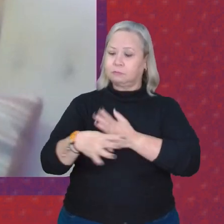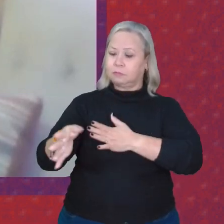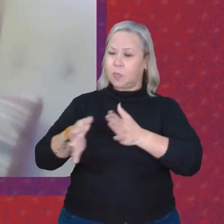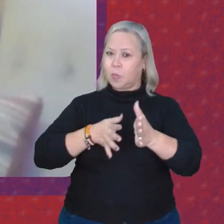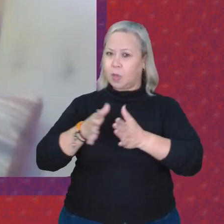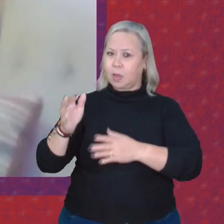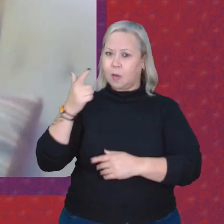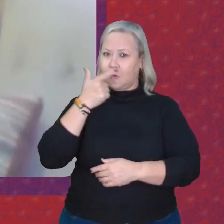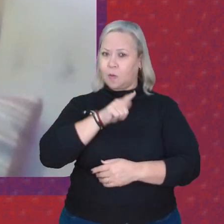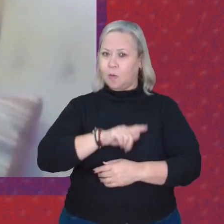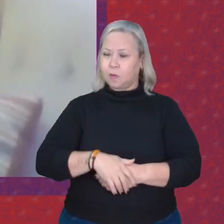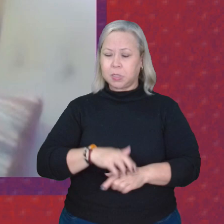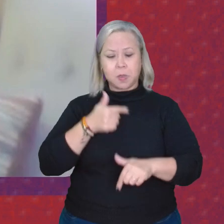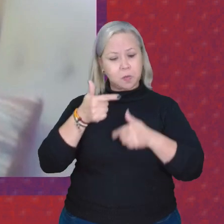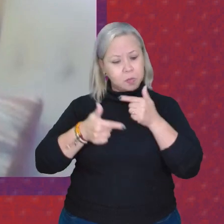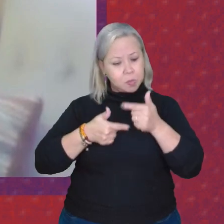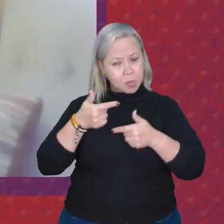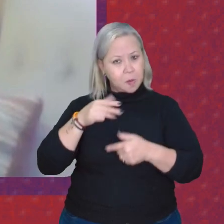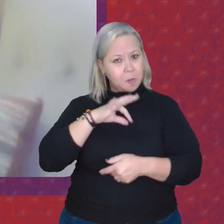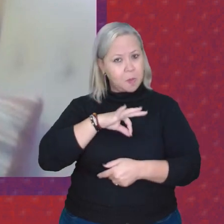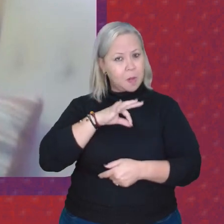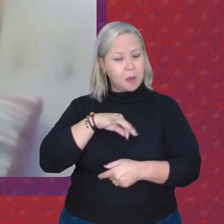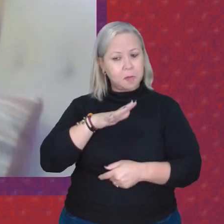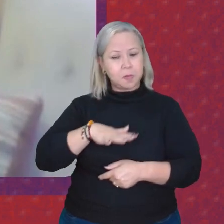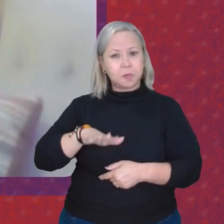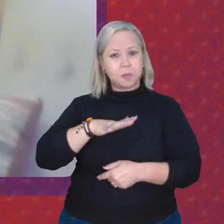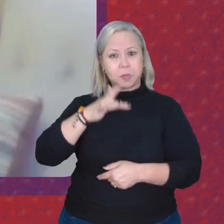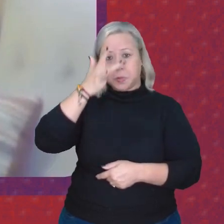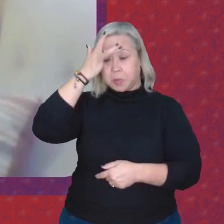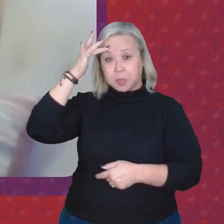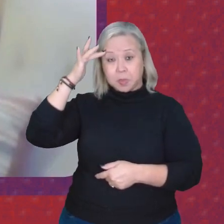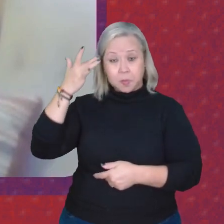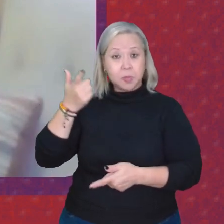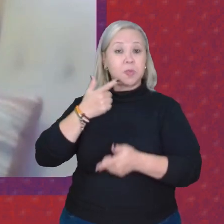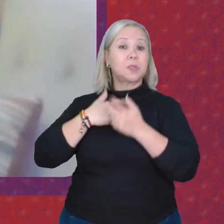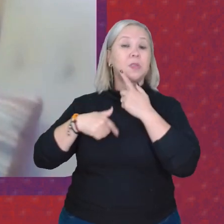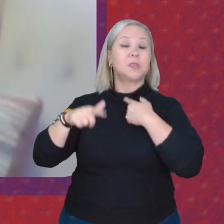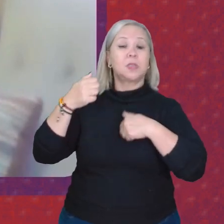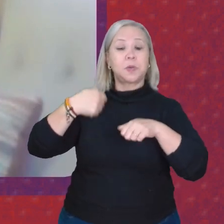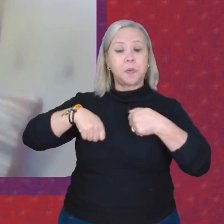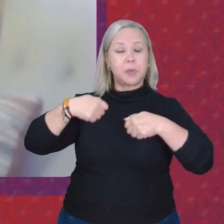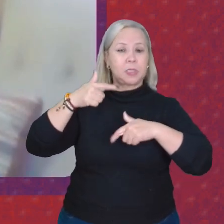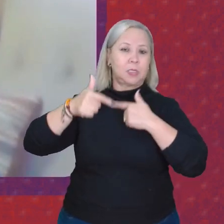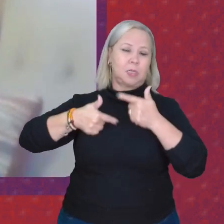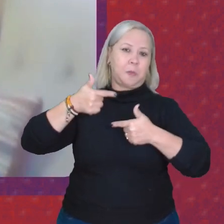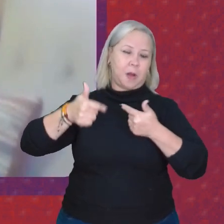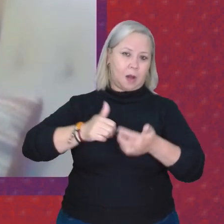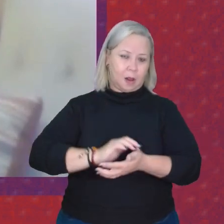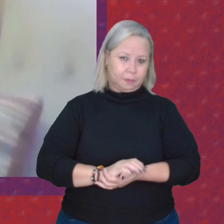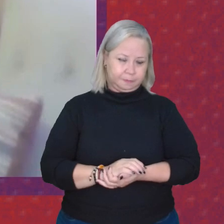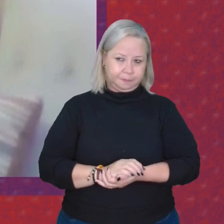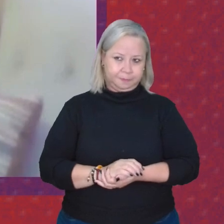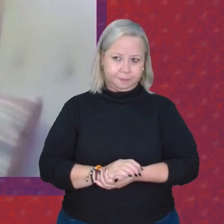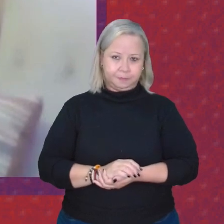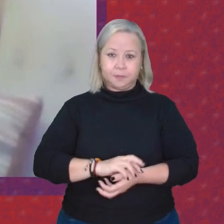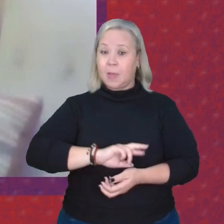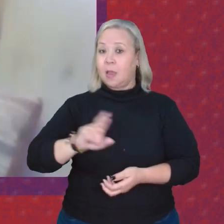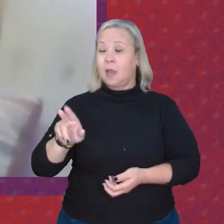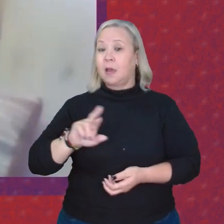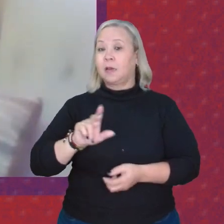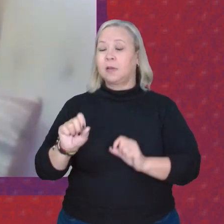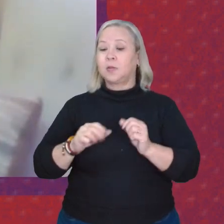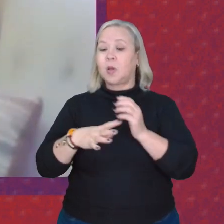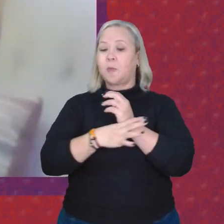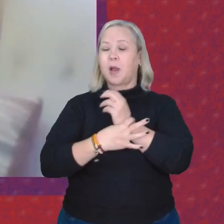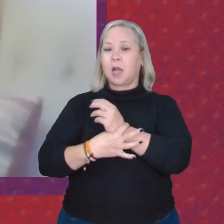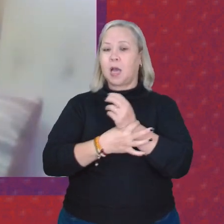acesso ao emprego para todas as pessoas que desejam, precisam trabalhar, não só para garantir